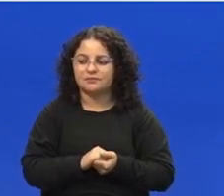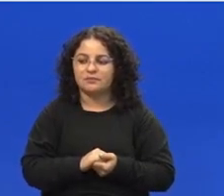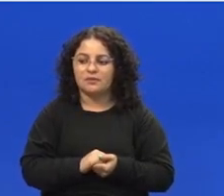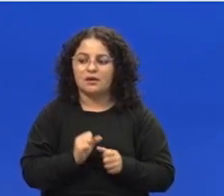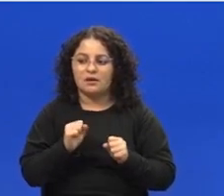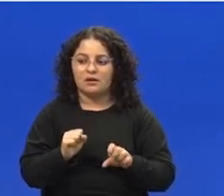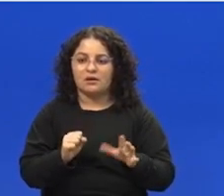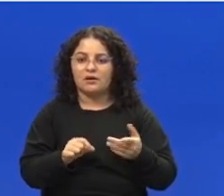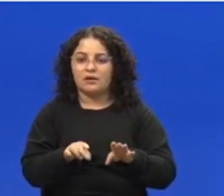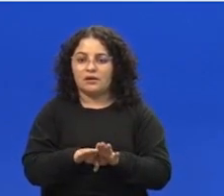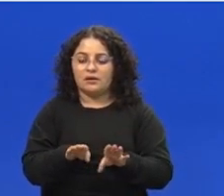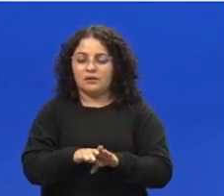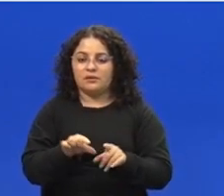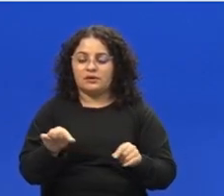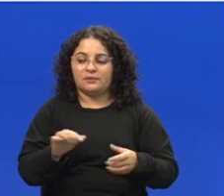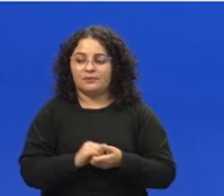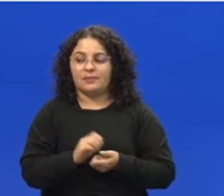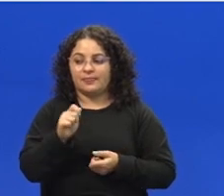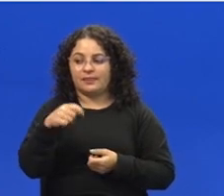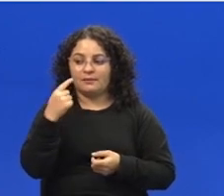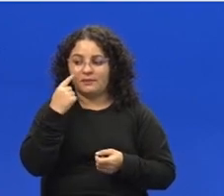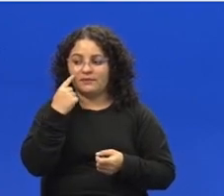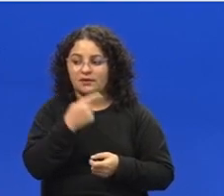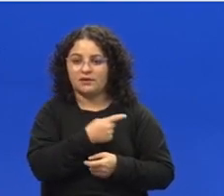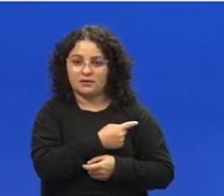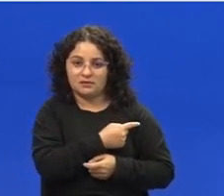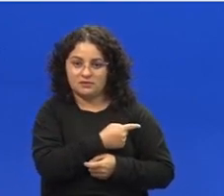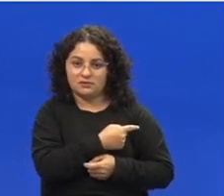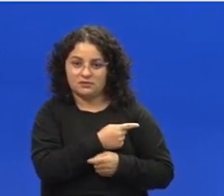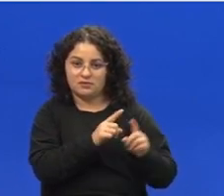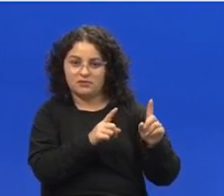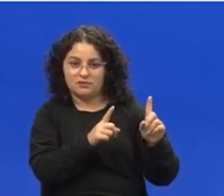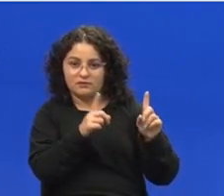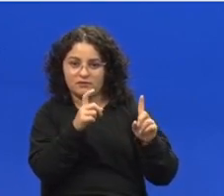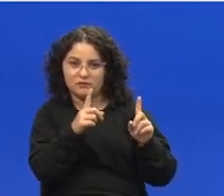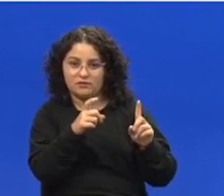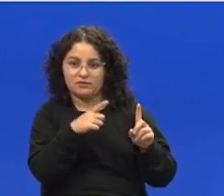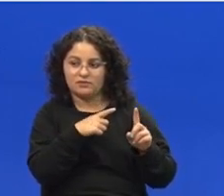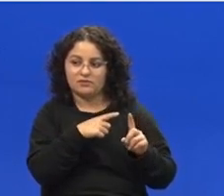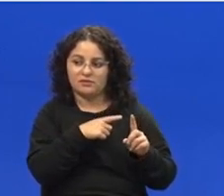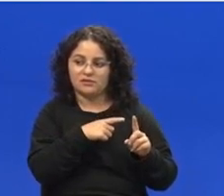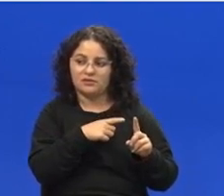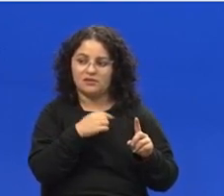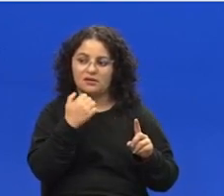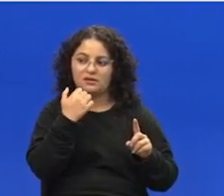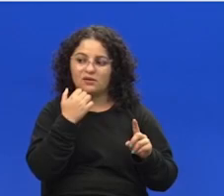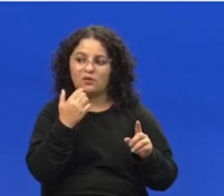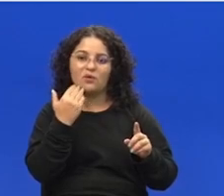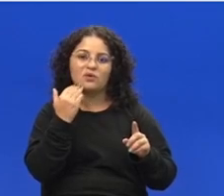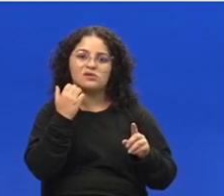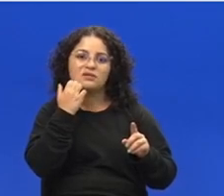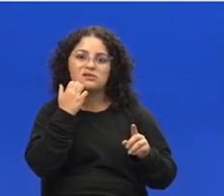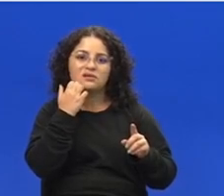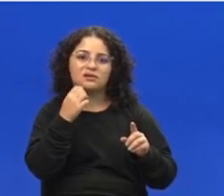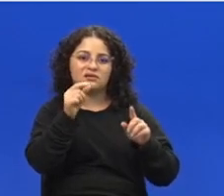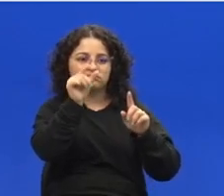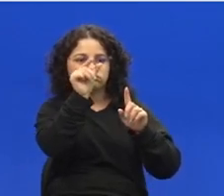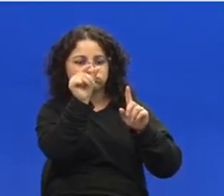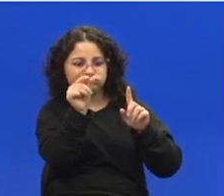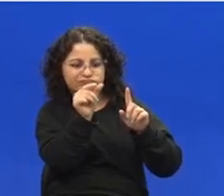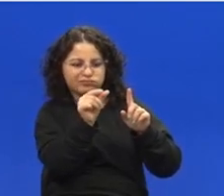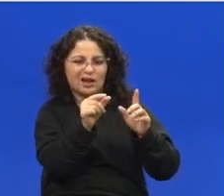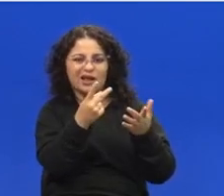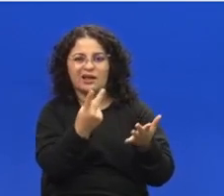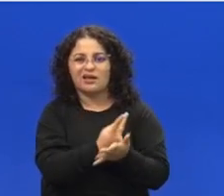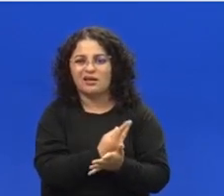pode causar também, como a gente pode ver na imagem, nós temos os desvios angulares. Então, o osso ele consolida de uma forma